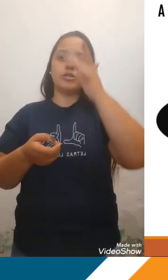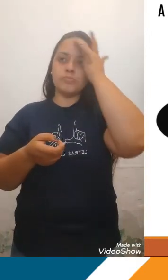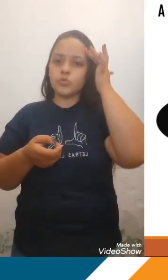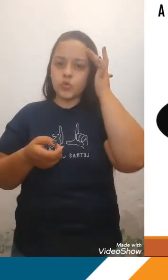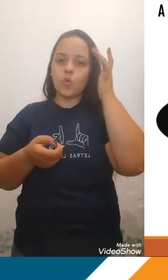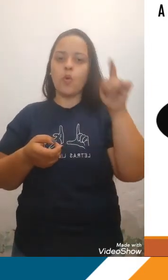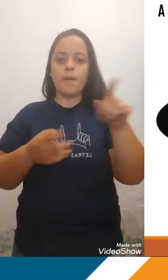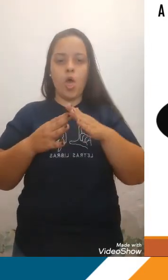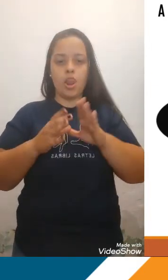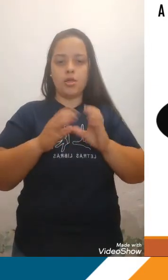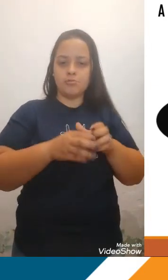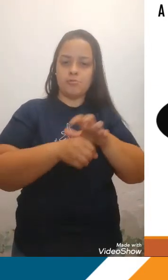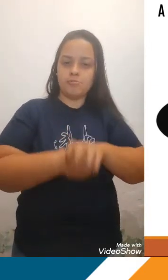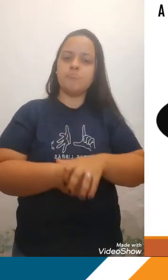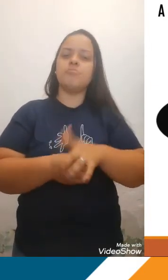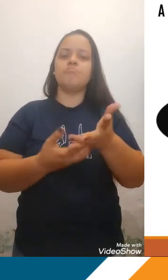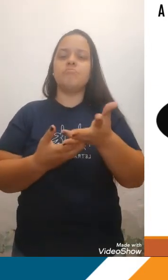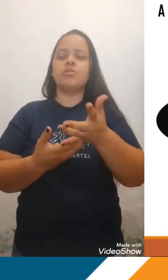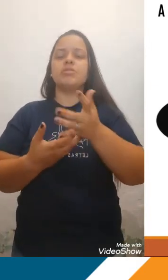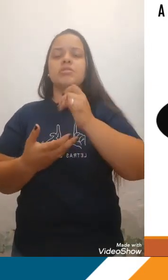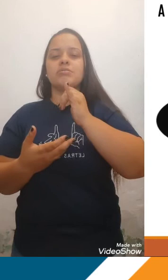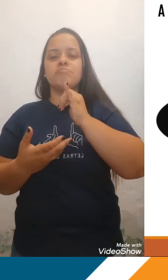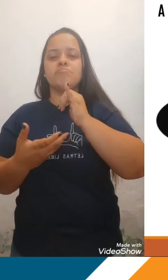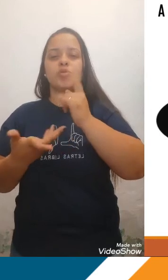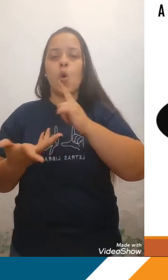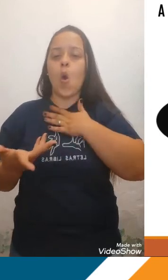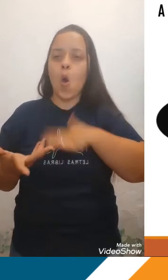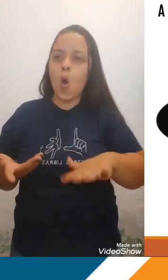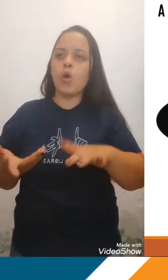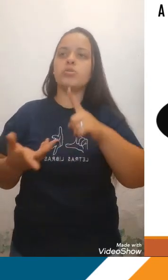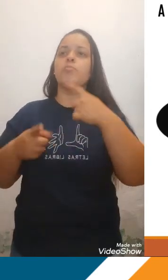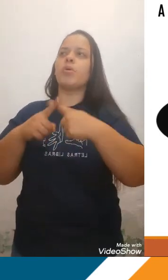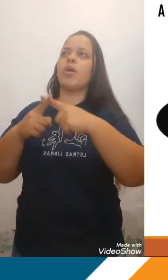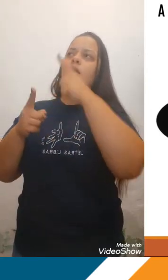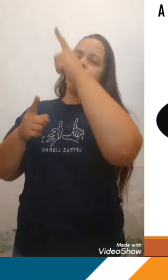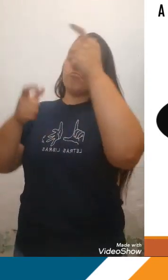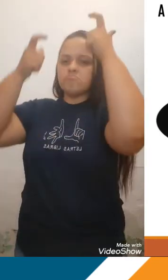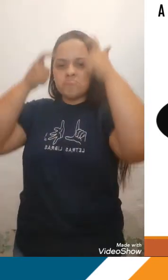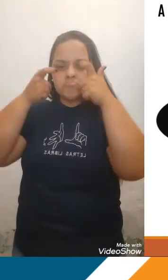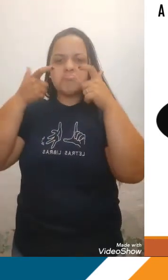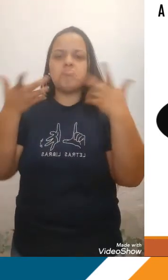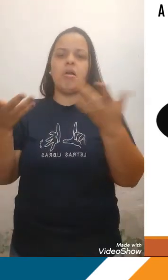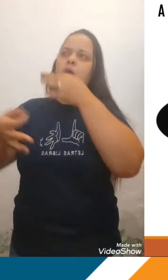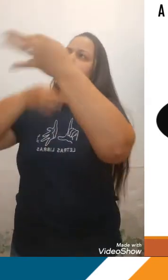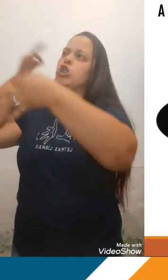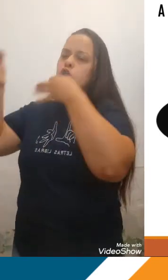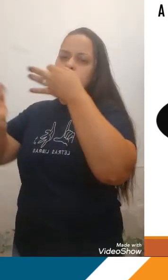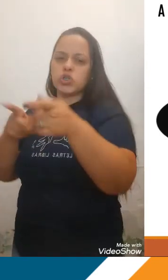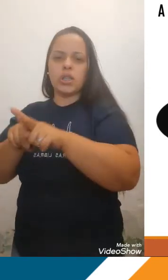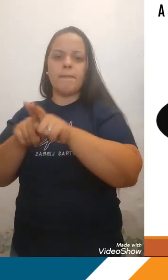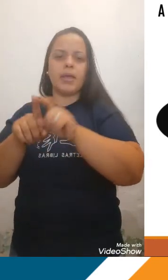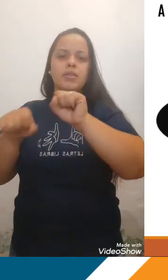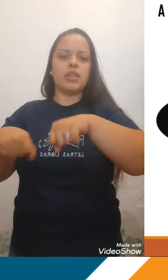dos colonos, que discutirão sobre os limites da autoridade da coroa, levando à crítica aos laços coloniais, assim como